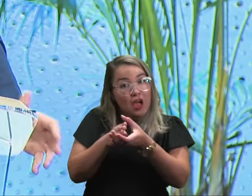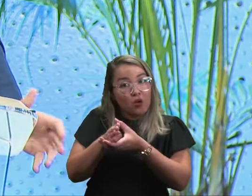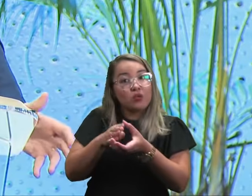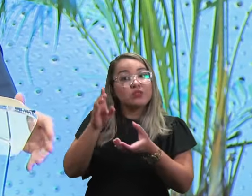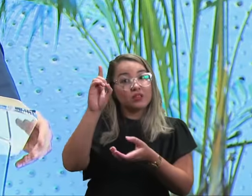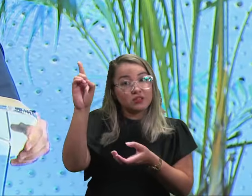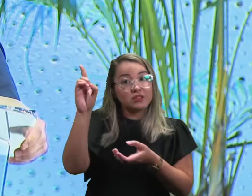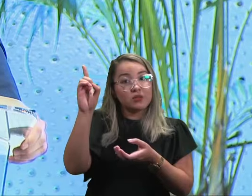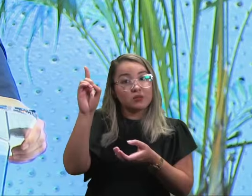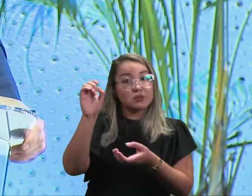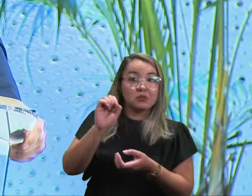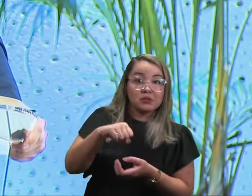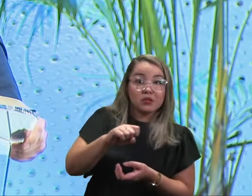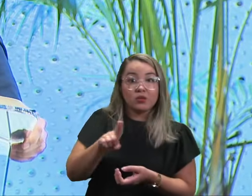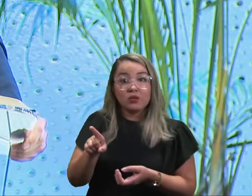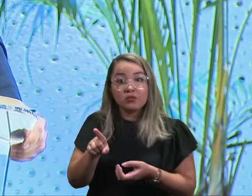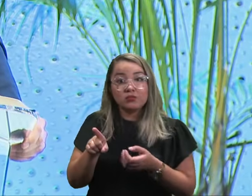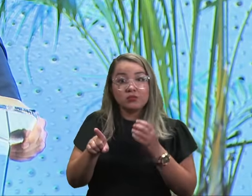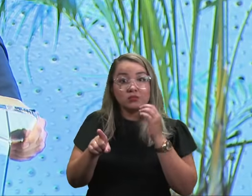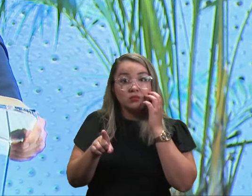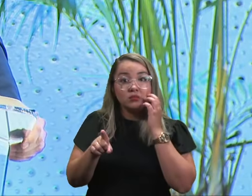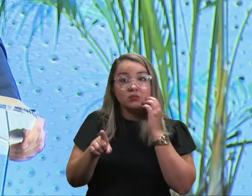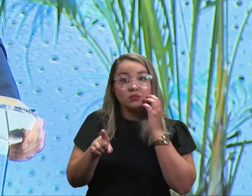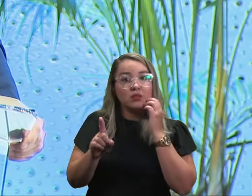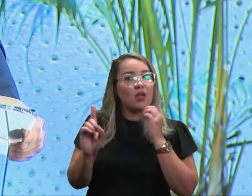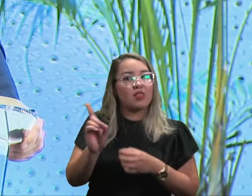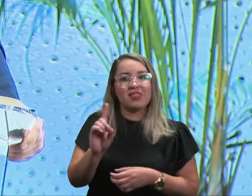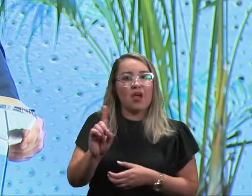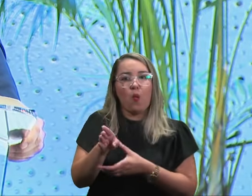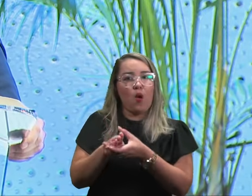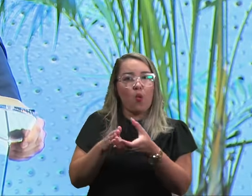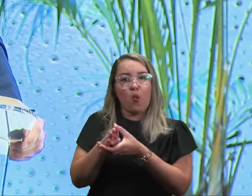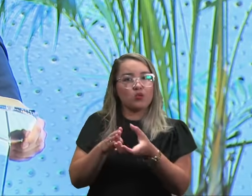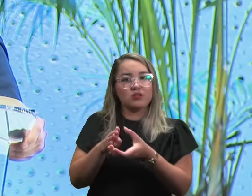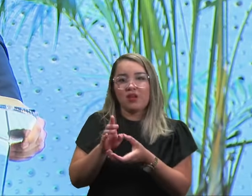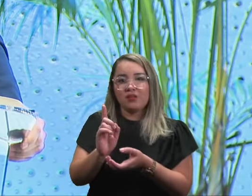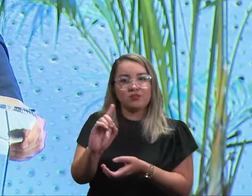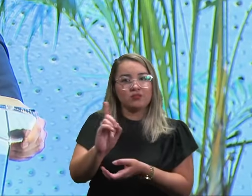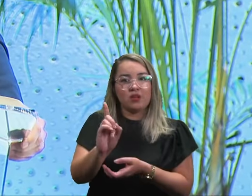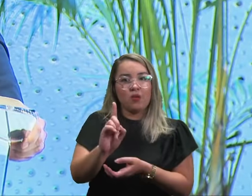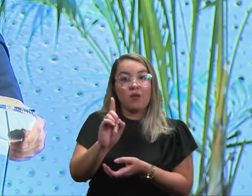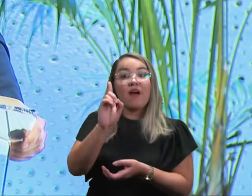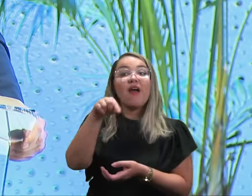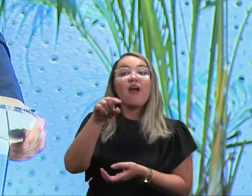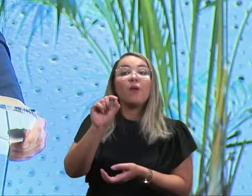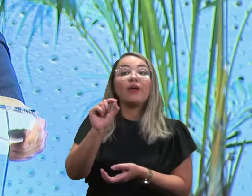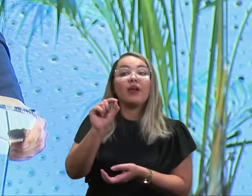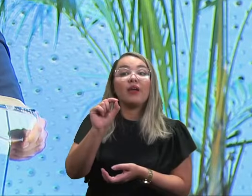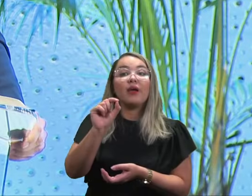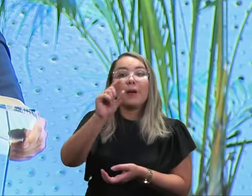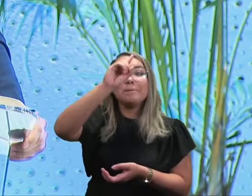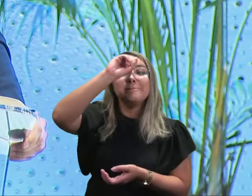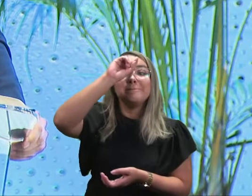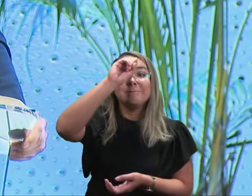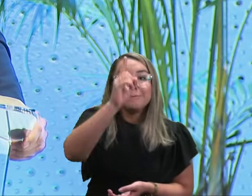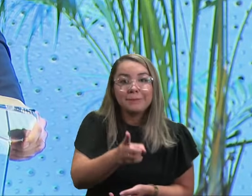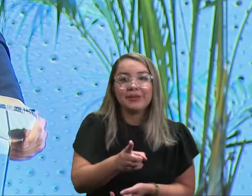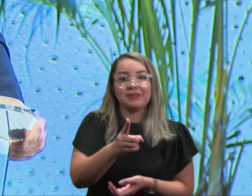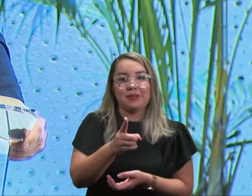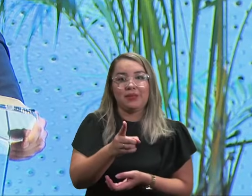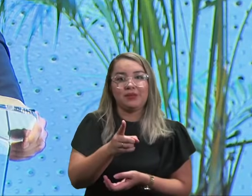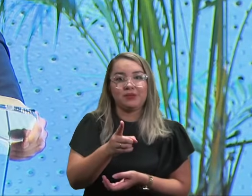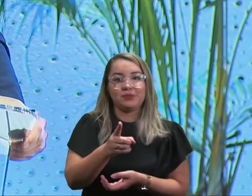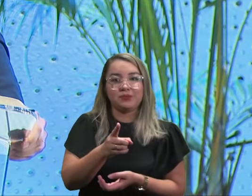Igrejas, é um conselho, sim ou não? Não, não é um conselho. É o quê? É um